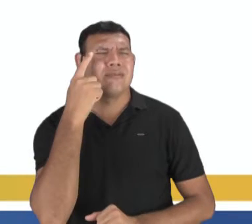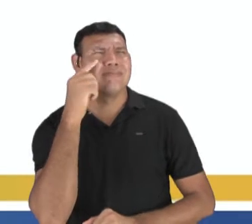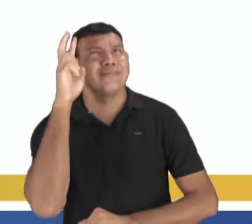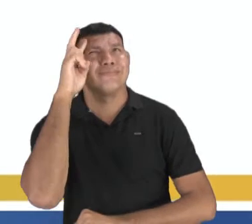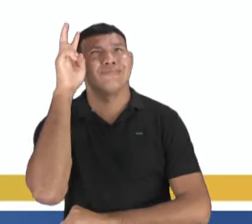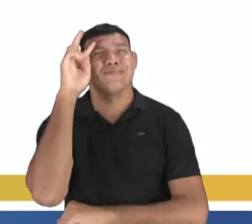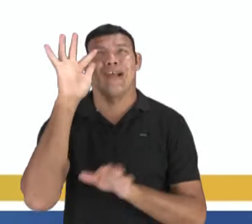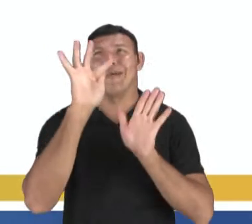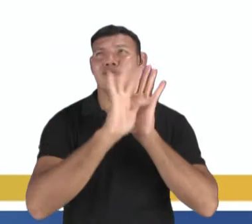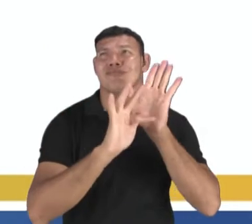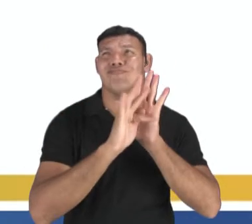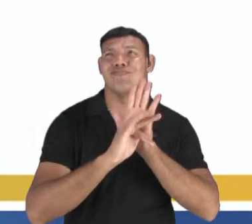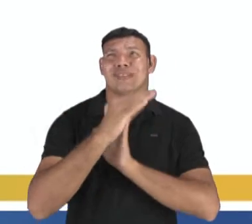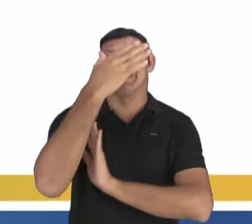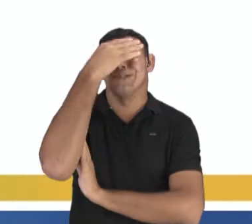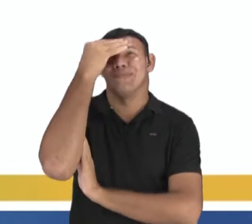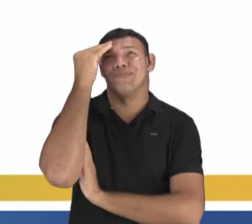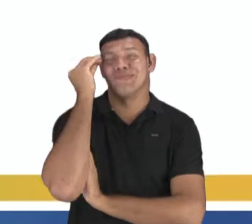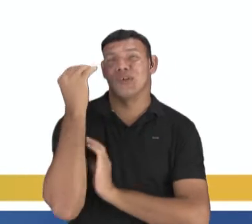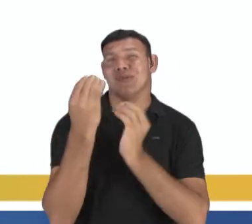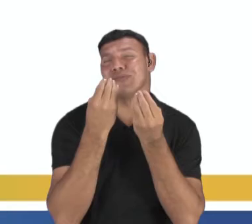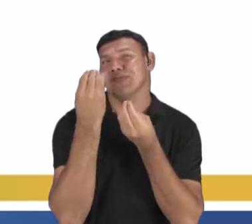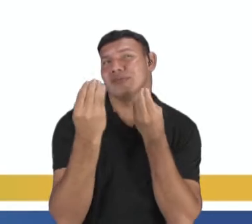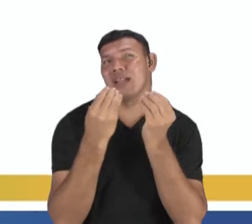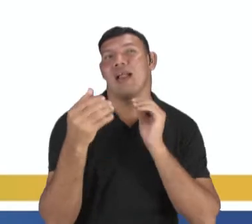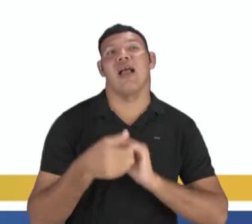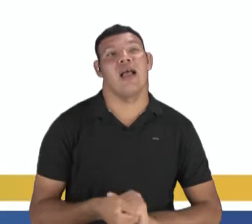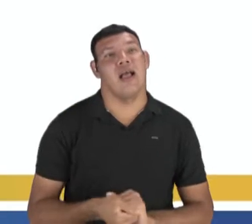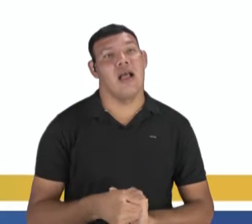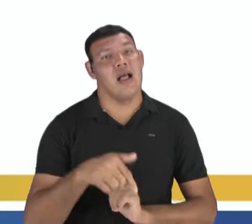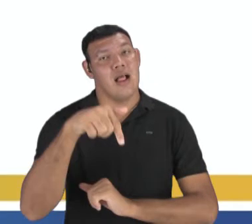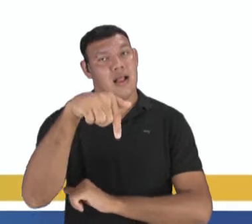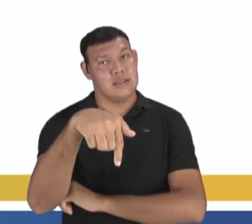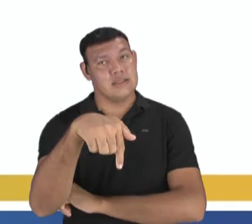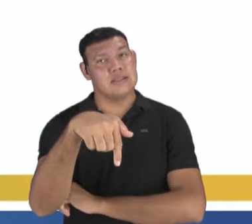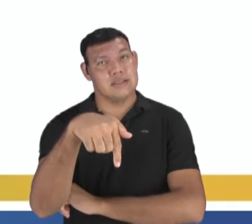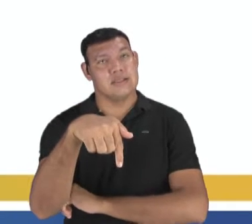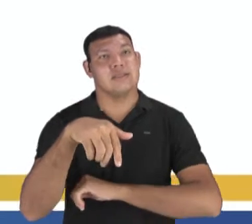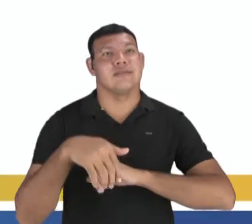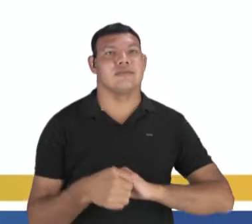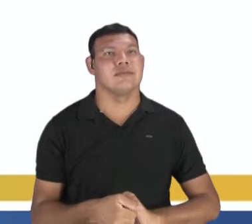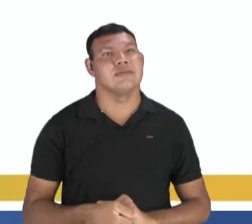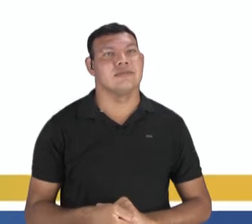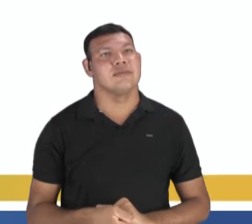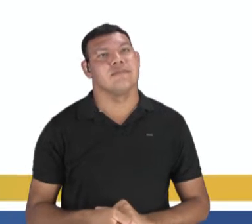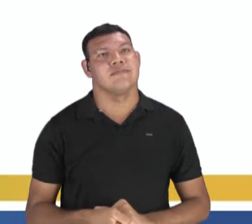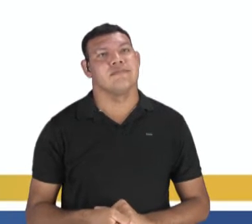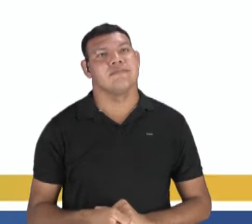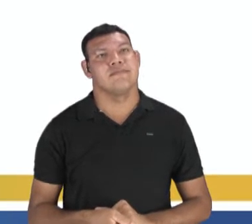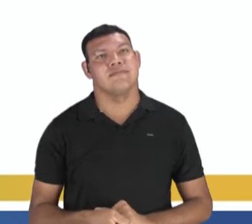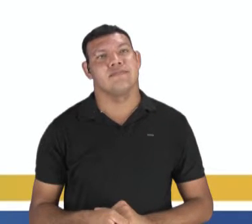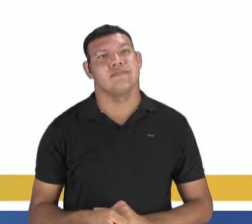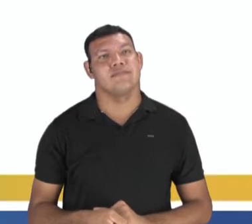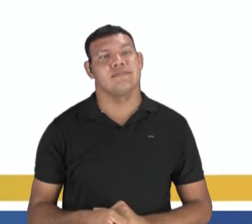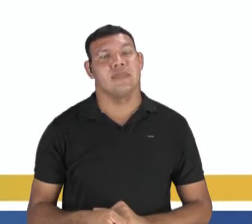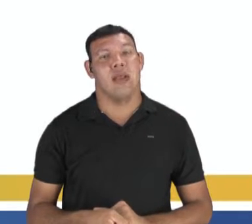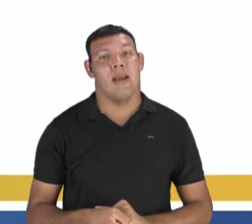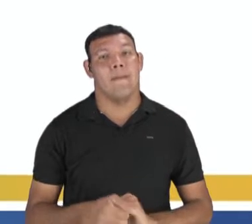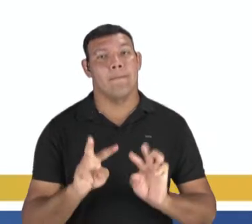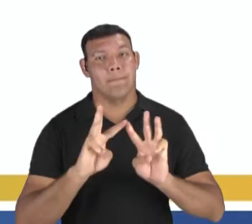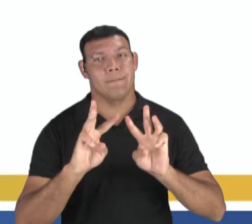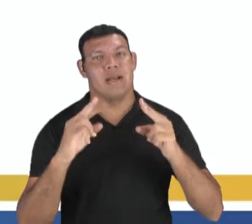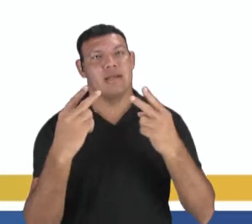não lembra a fórmula, né? É só você vir aqui na unidade, ó, quilograma é massa. Metro por segundo é velocidade, tudo bem? Isso aqui é a